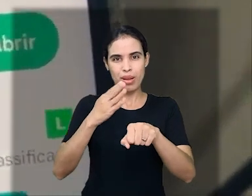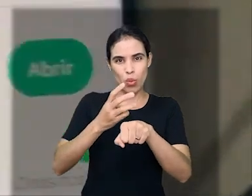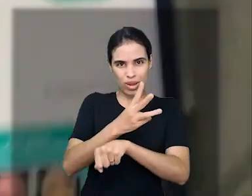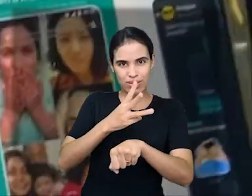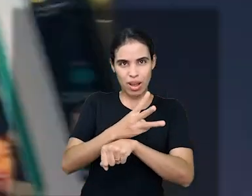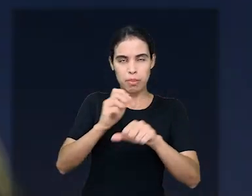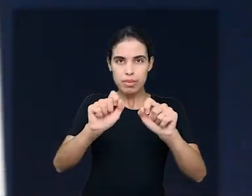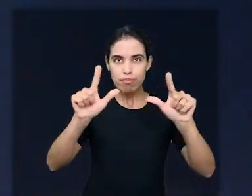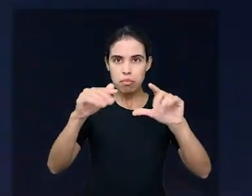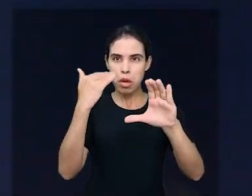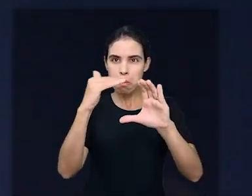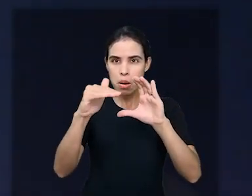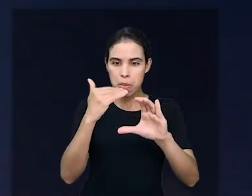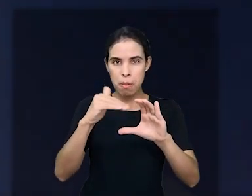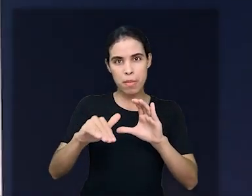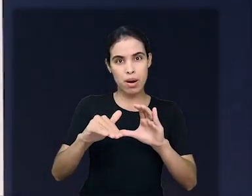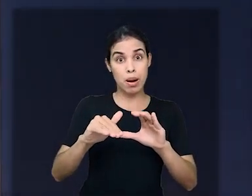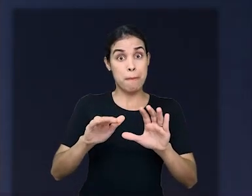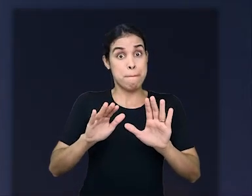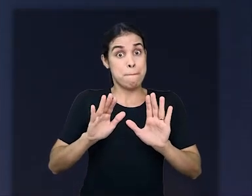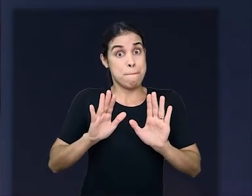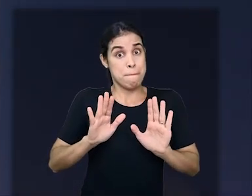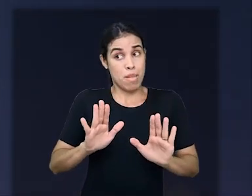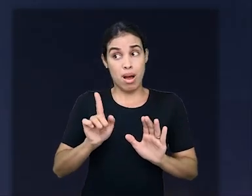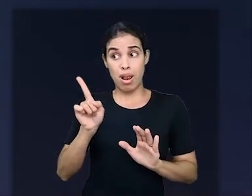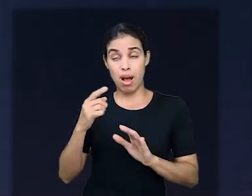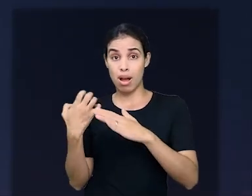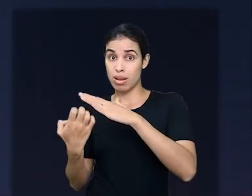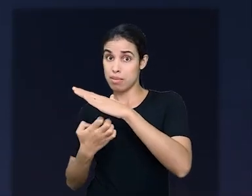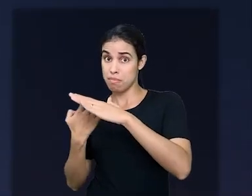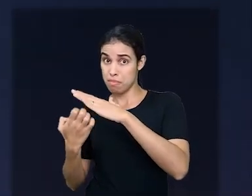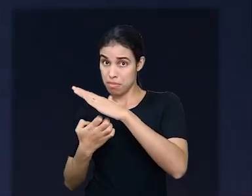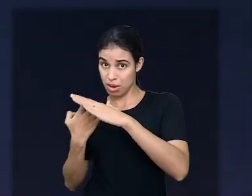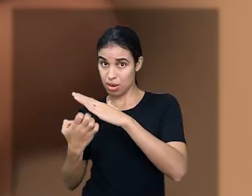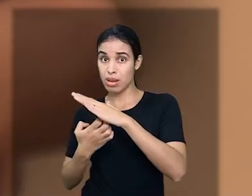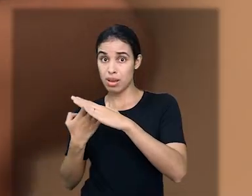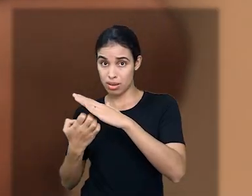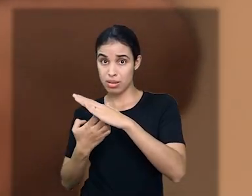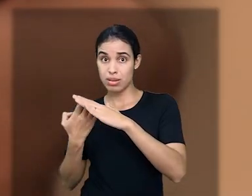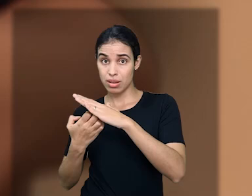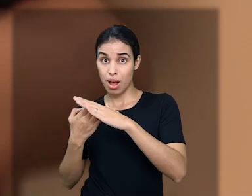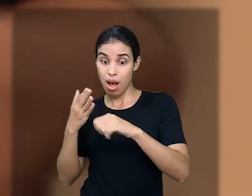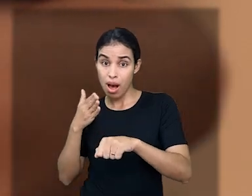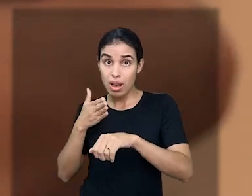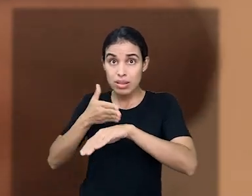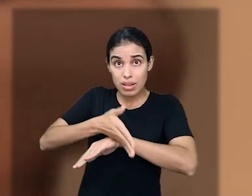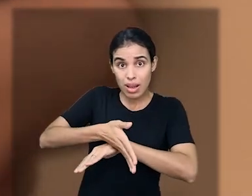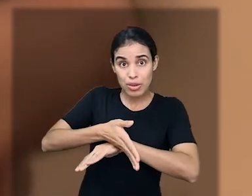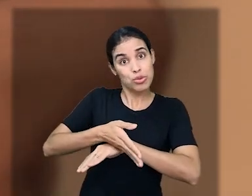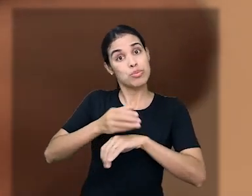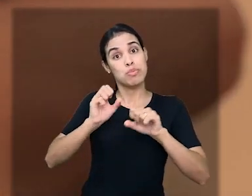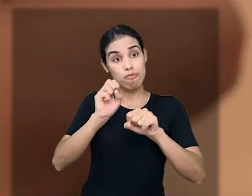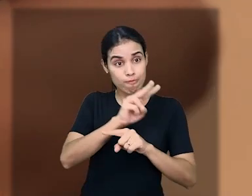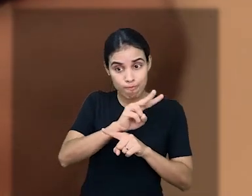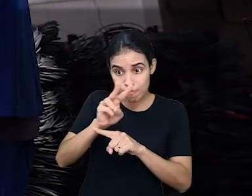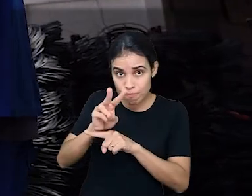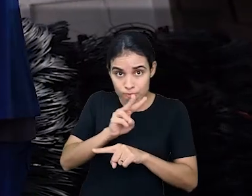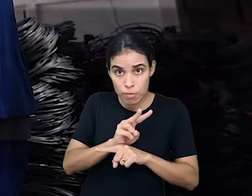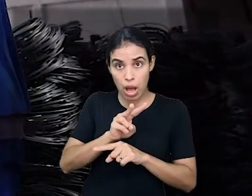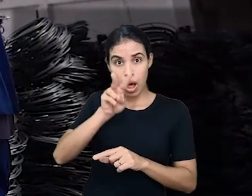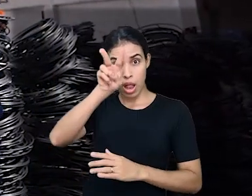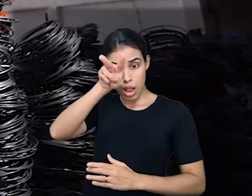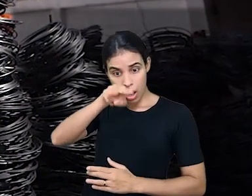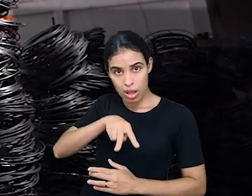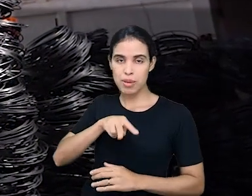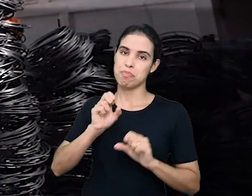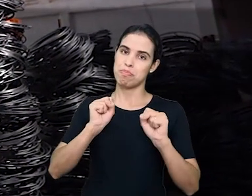corporativo. Mas ao adotar essa opção, o empregado acaba autorizando, sem saber, o patrão de monitorar e de mesmo